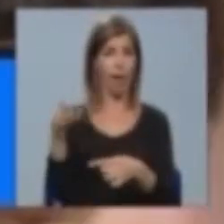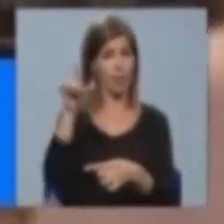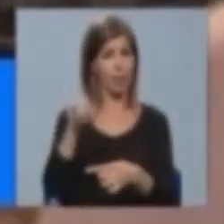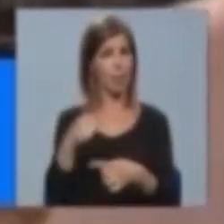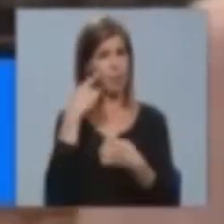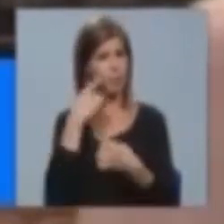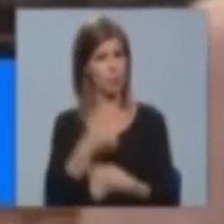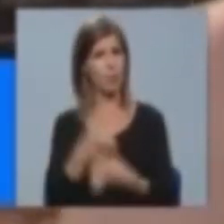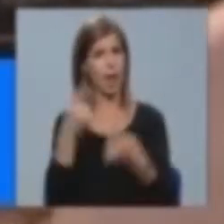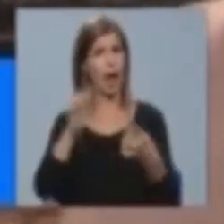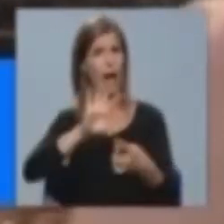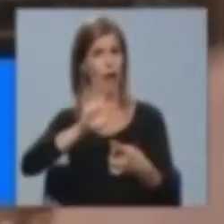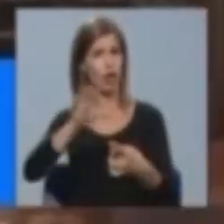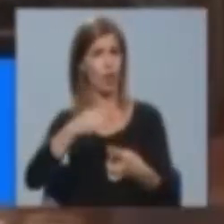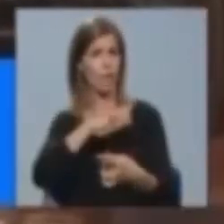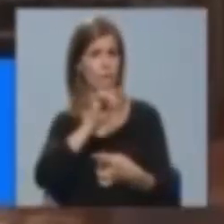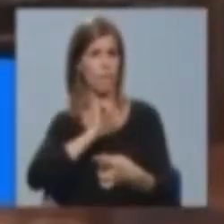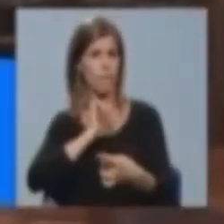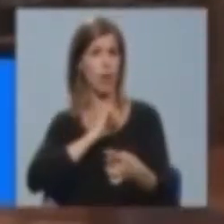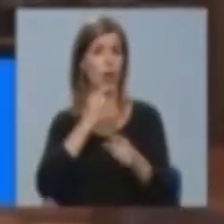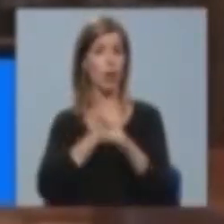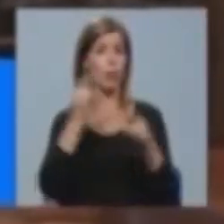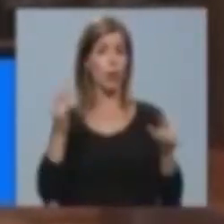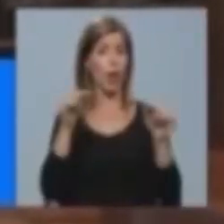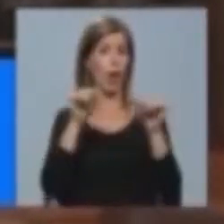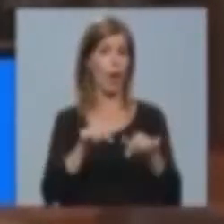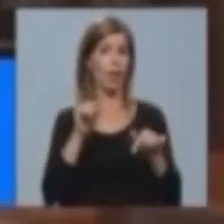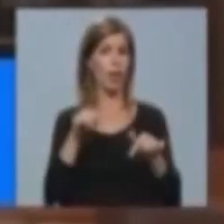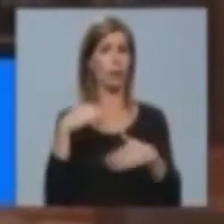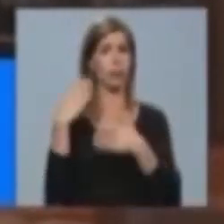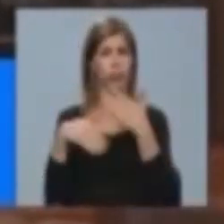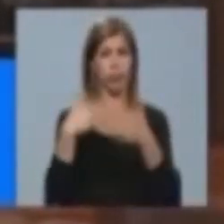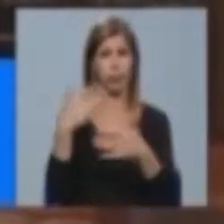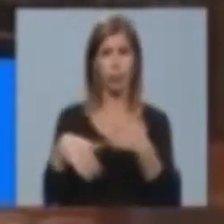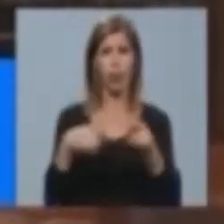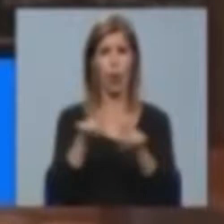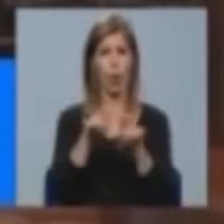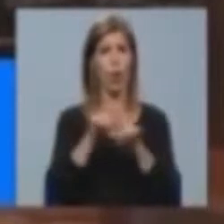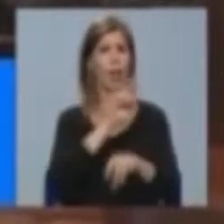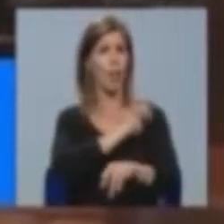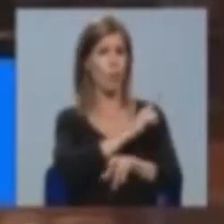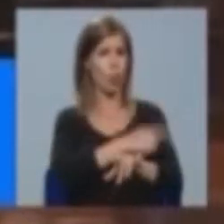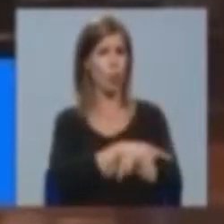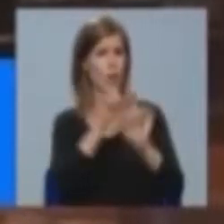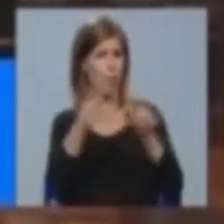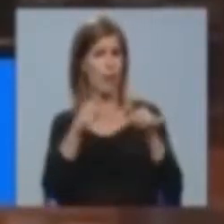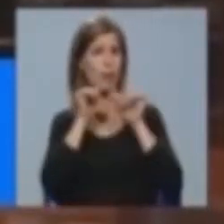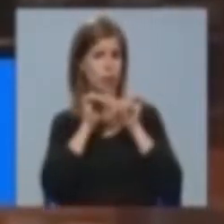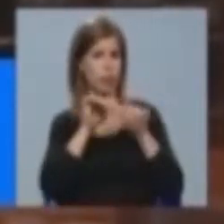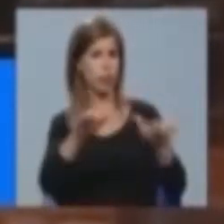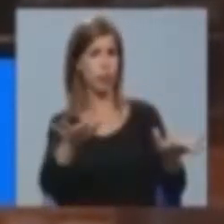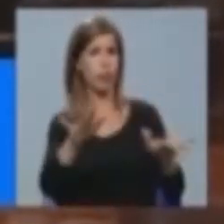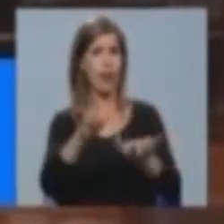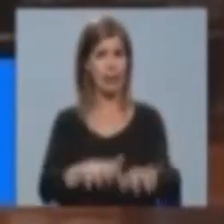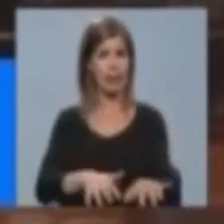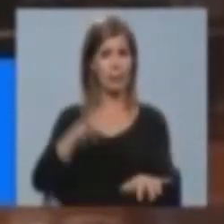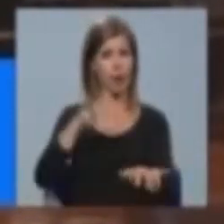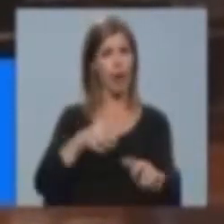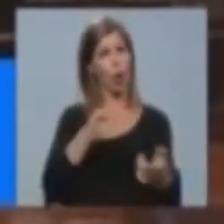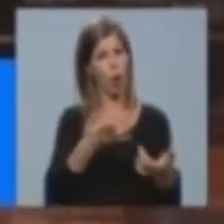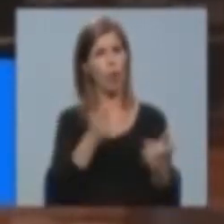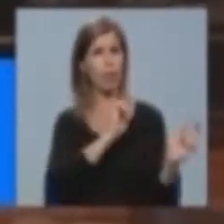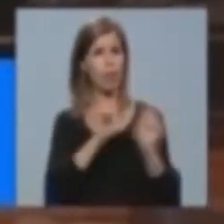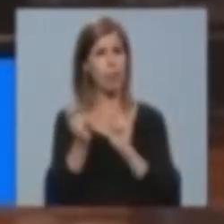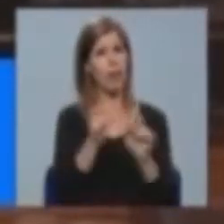nossas regiões, visto que com estes processos de descentralização que estão hoje em debate na Assembleia da República,